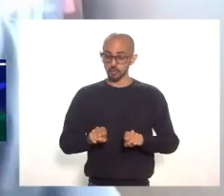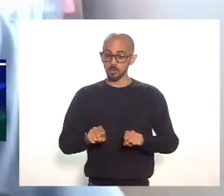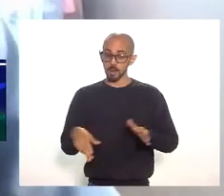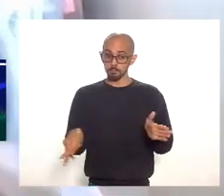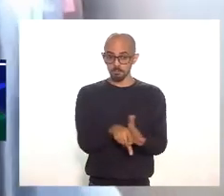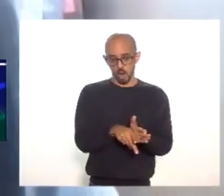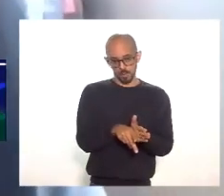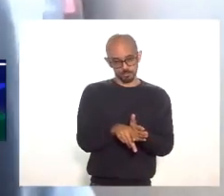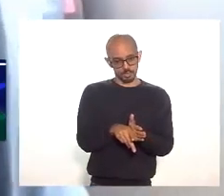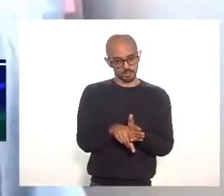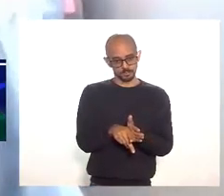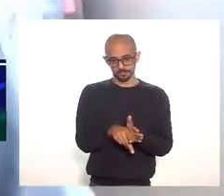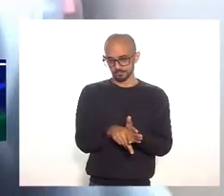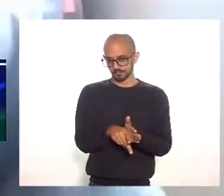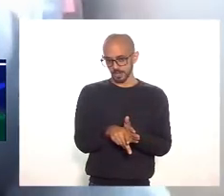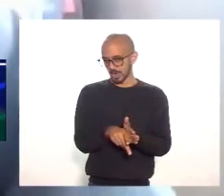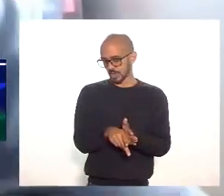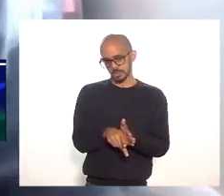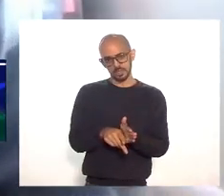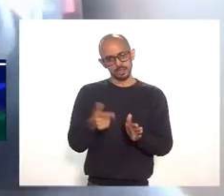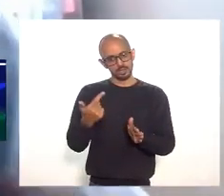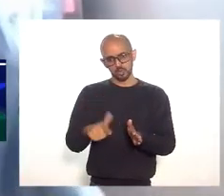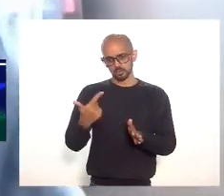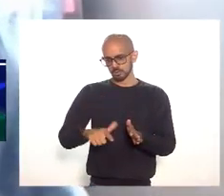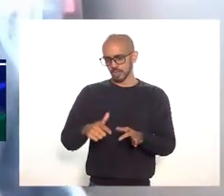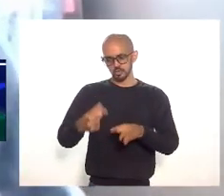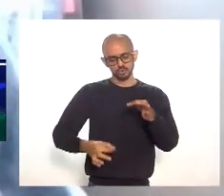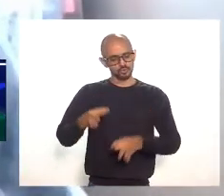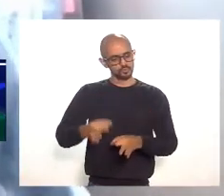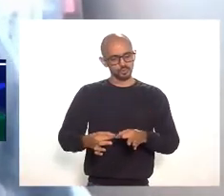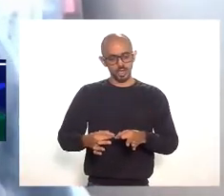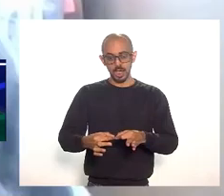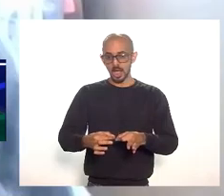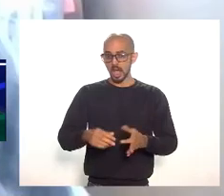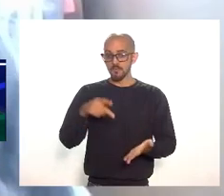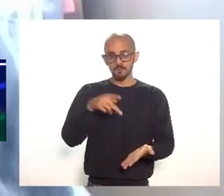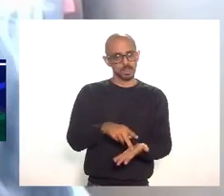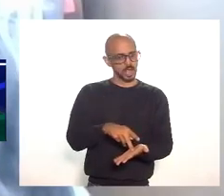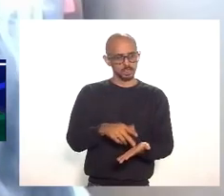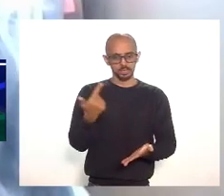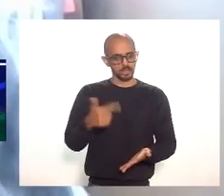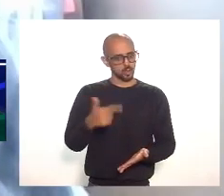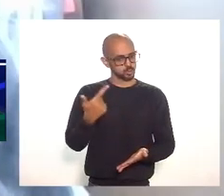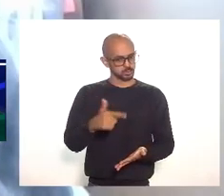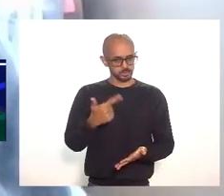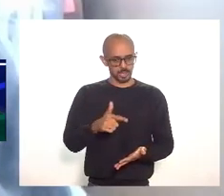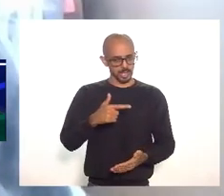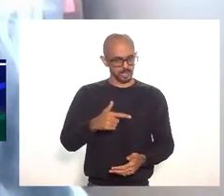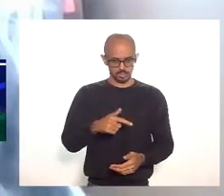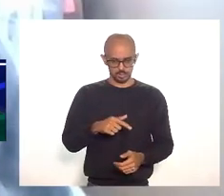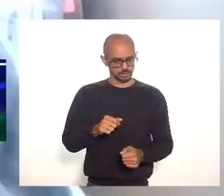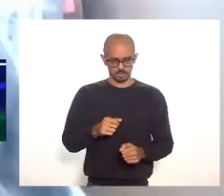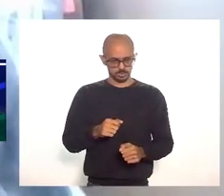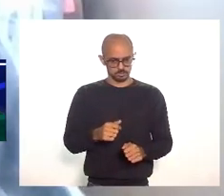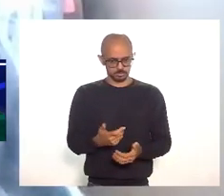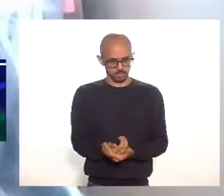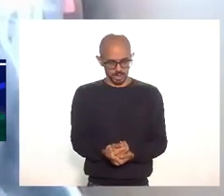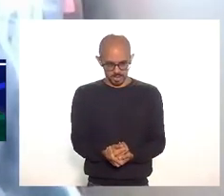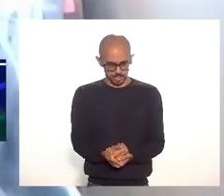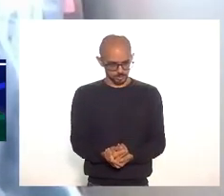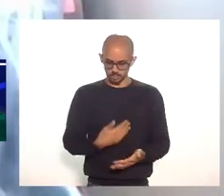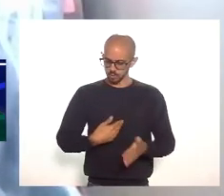canais não tem juridicamente nenhuma validade para o procedimento do processo,